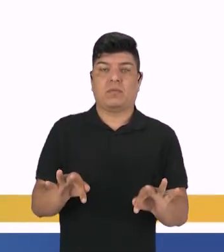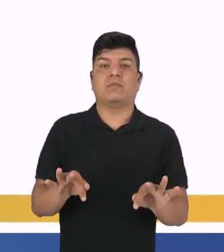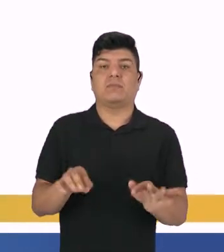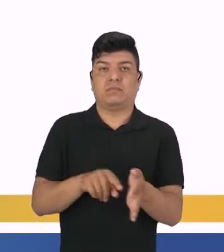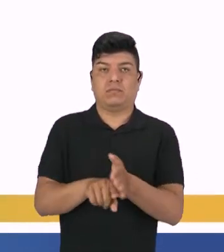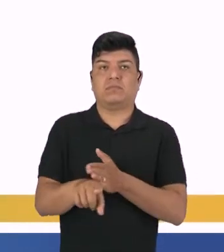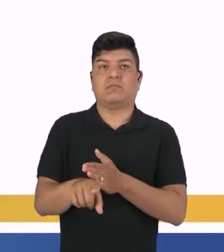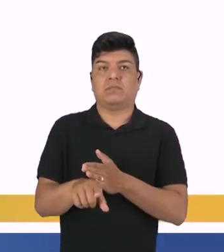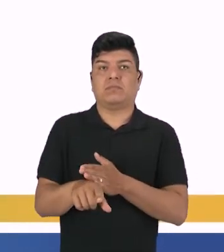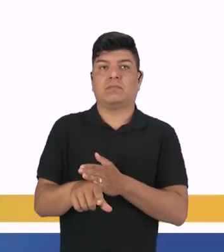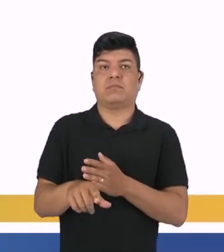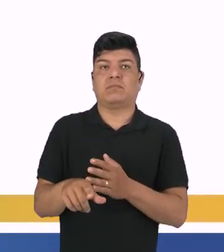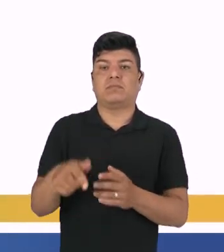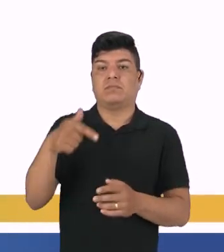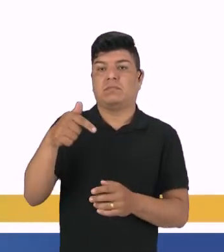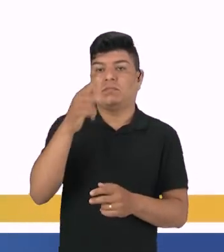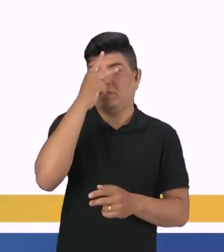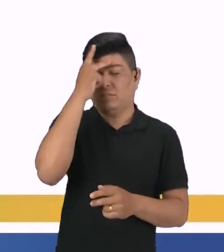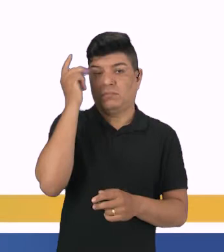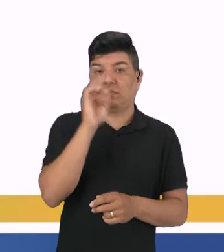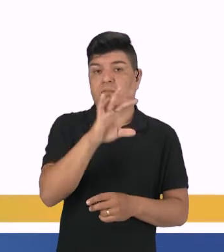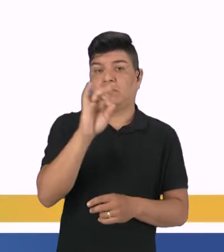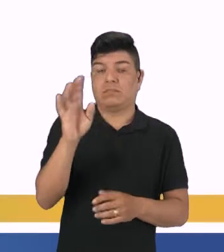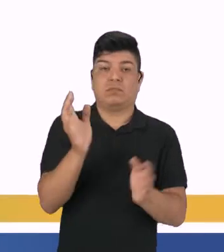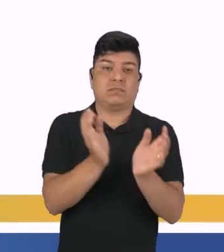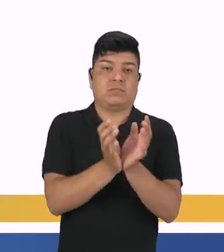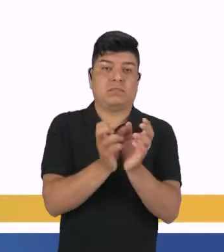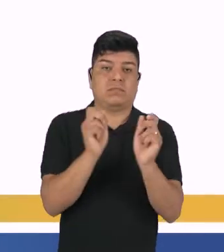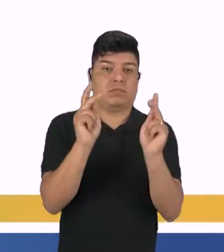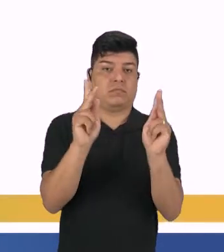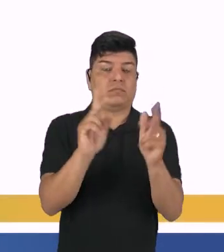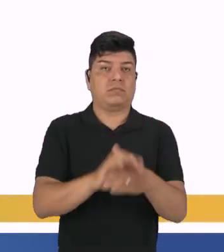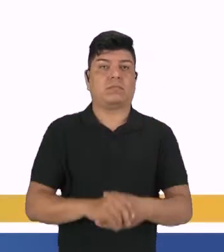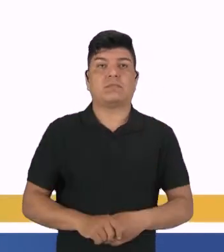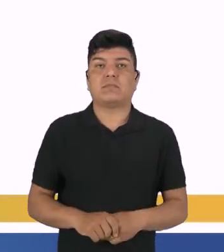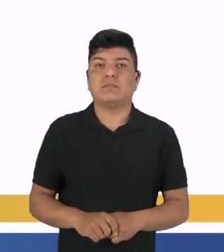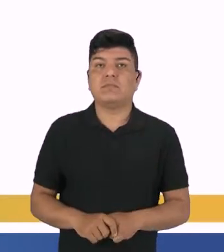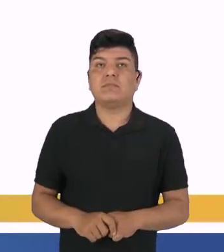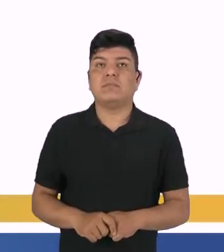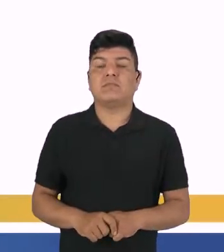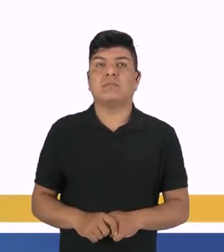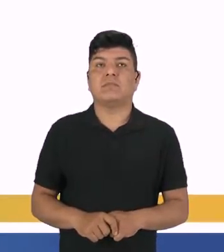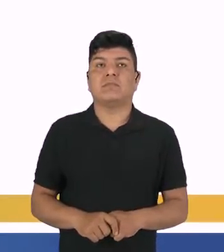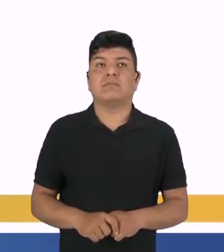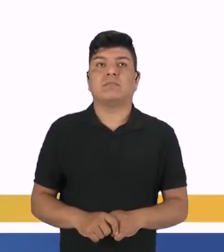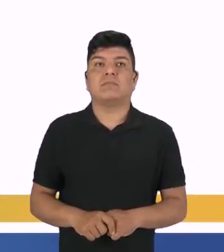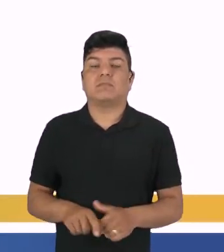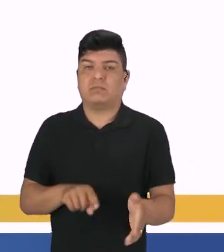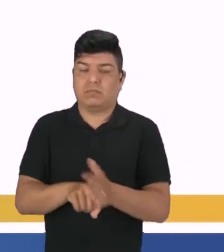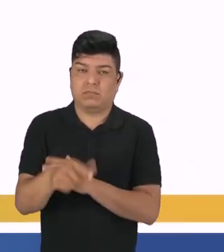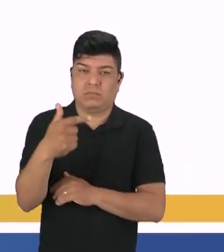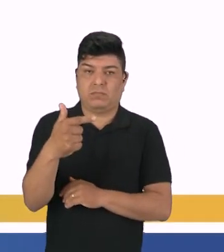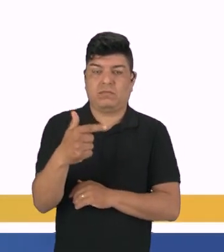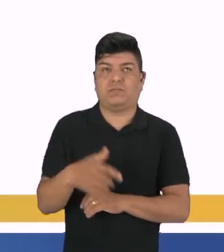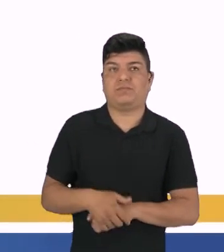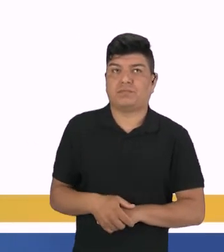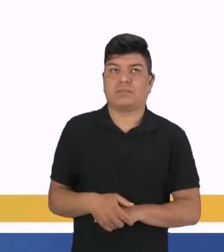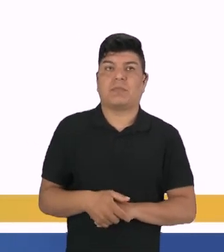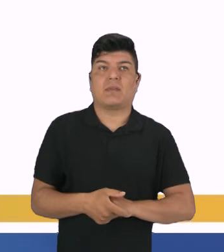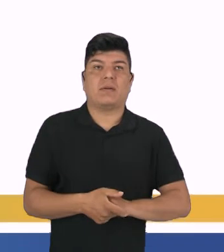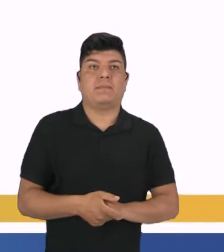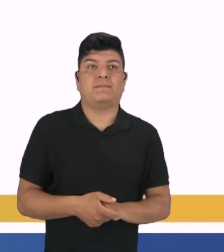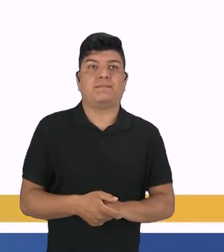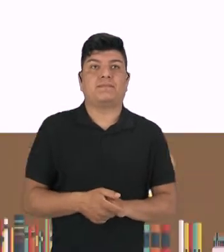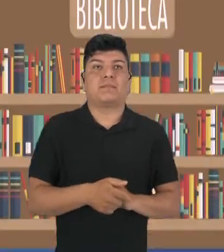esse problema, ficarão 7 pessoas em cada grupo, ok? Próxima situação problema. Situação